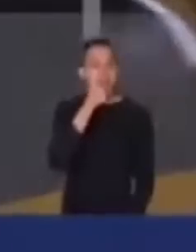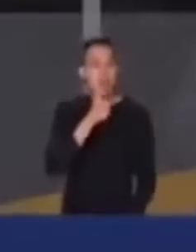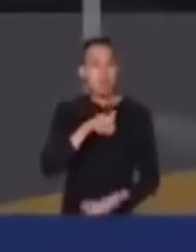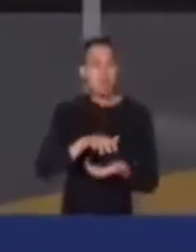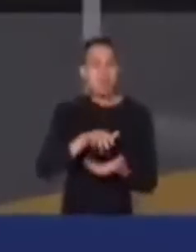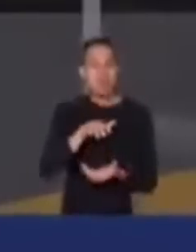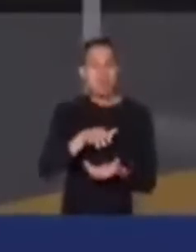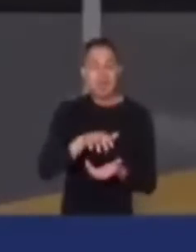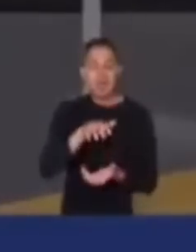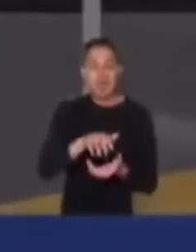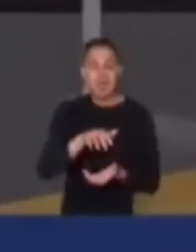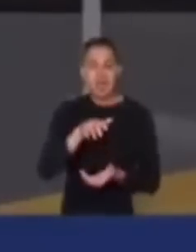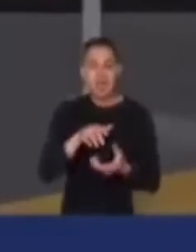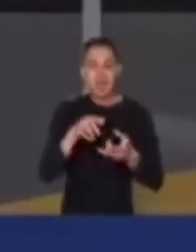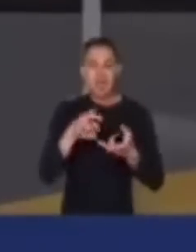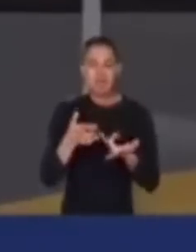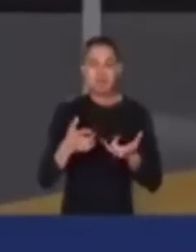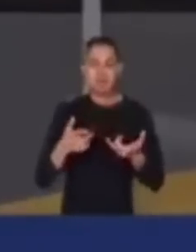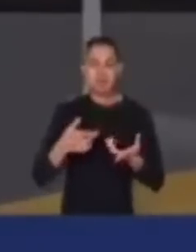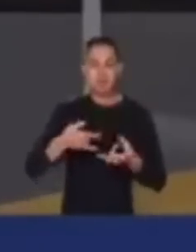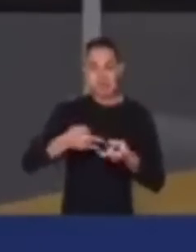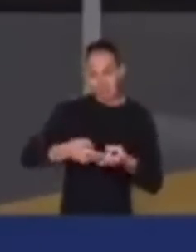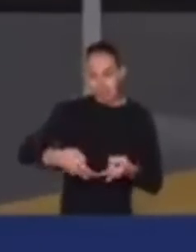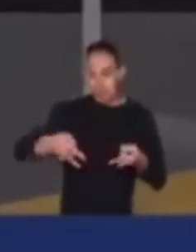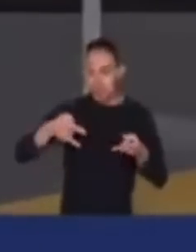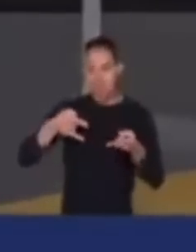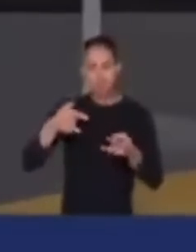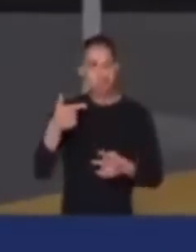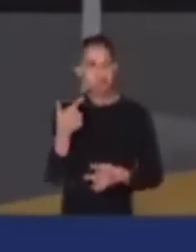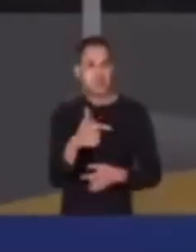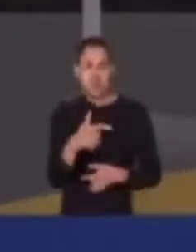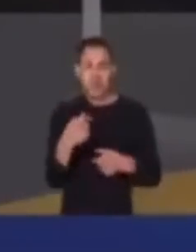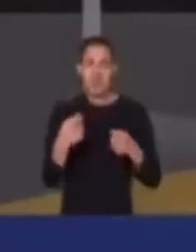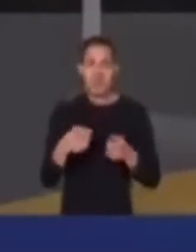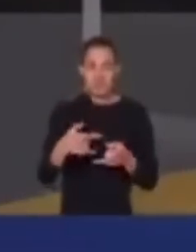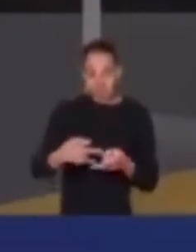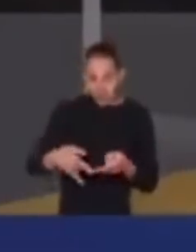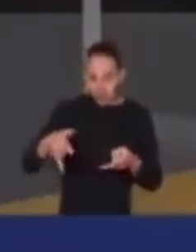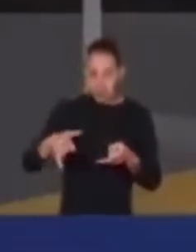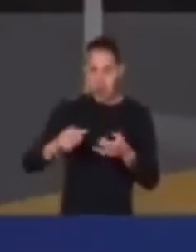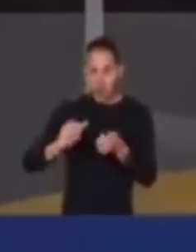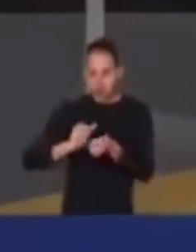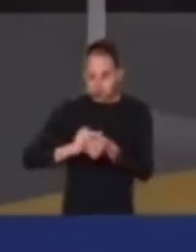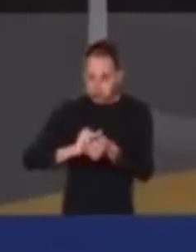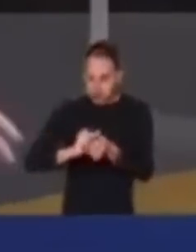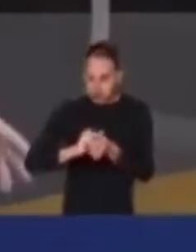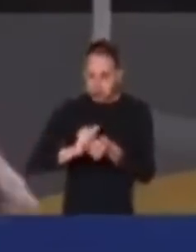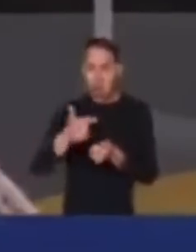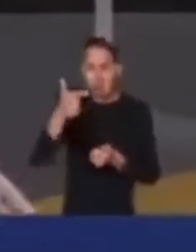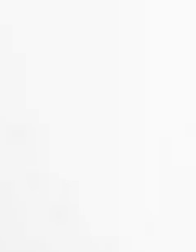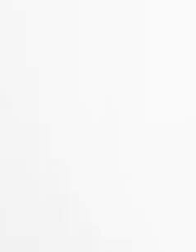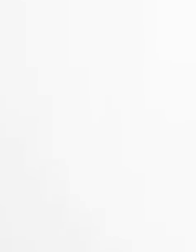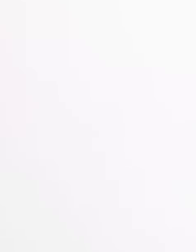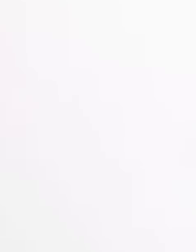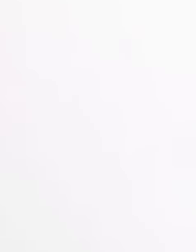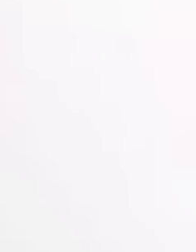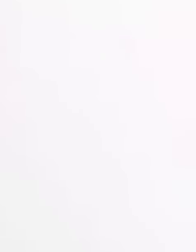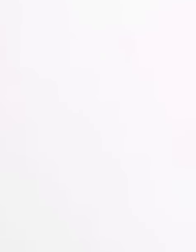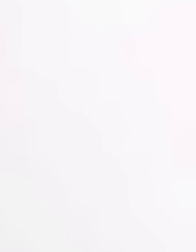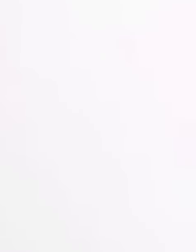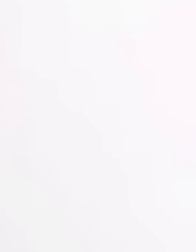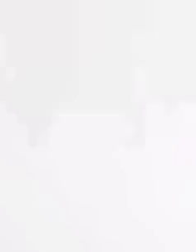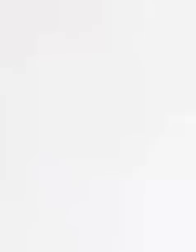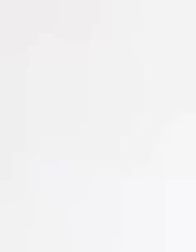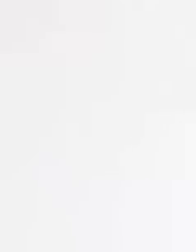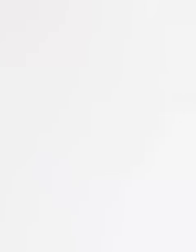nem absorvente, estão tendo que lavar seus absorventes para poderem menstruar com dignidade. Mas o Bolsonaro